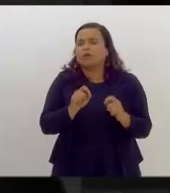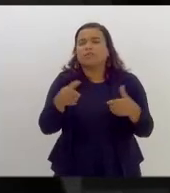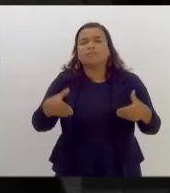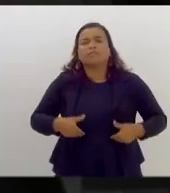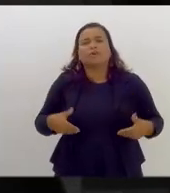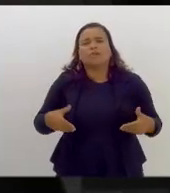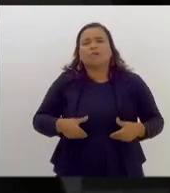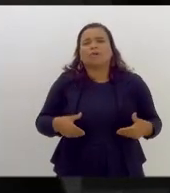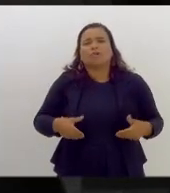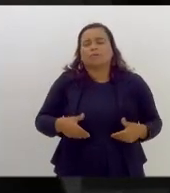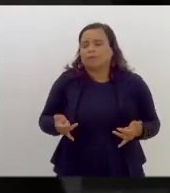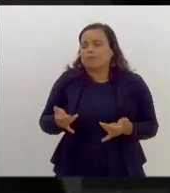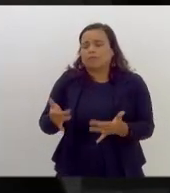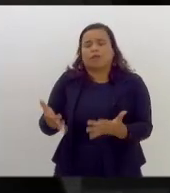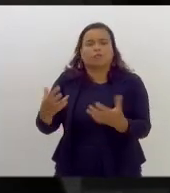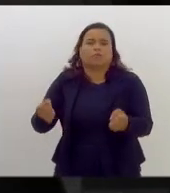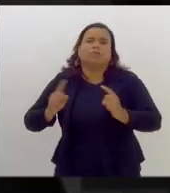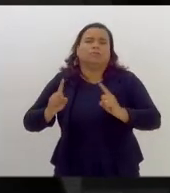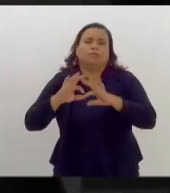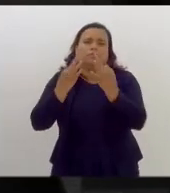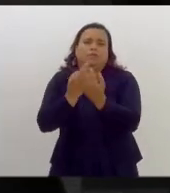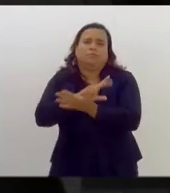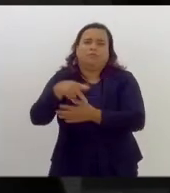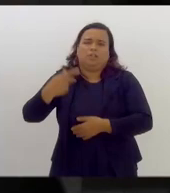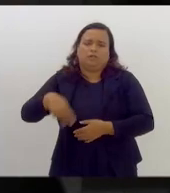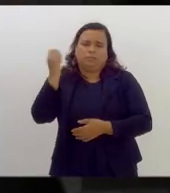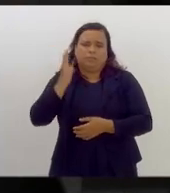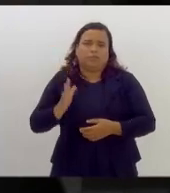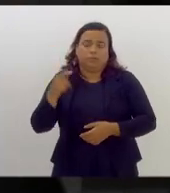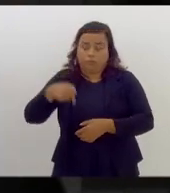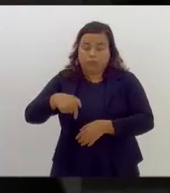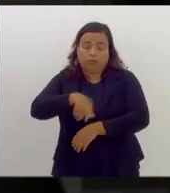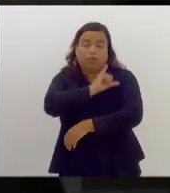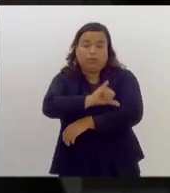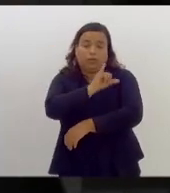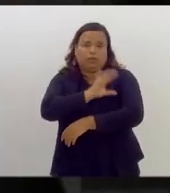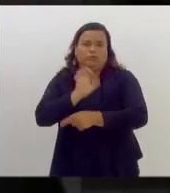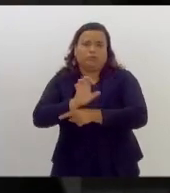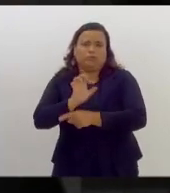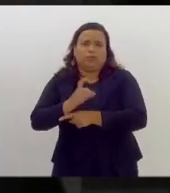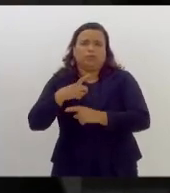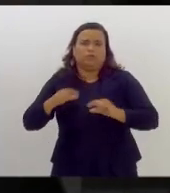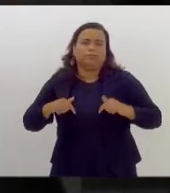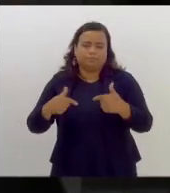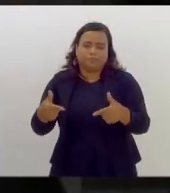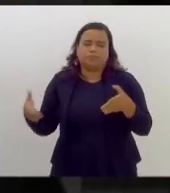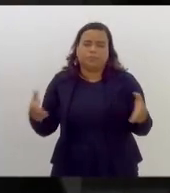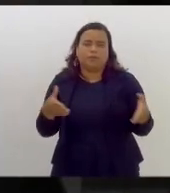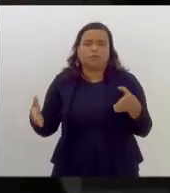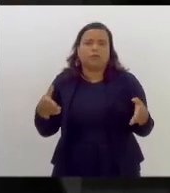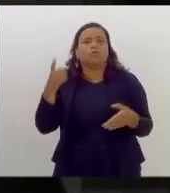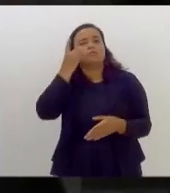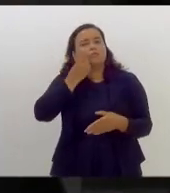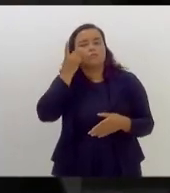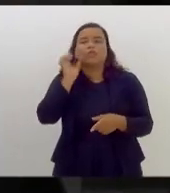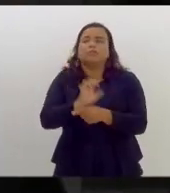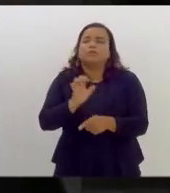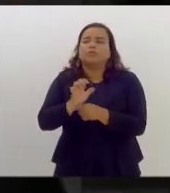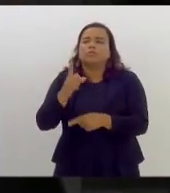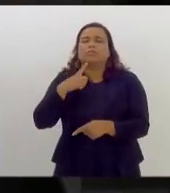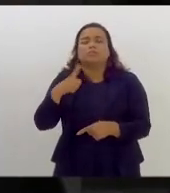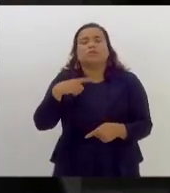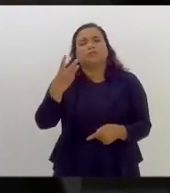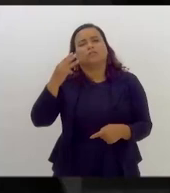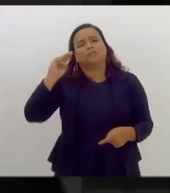fome famílias inteiras pelo Brasil afora. No Rio de Janeiro, neste estado onde exercemos o mandato de deputado estadual, são mais de